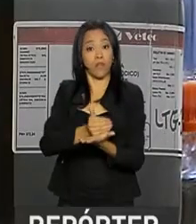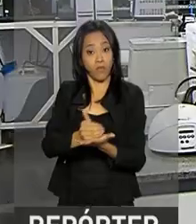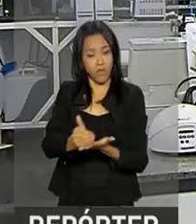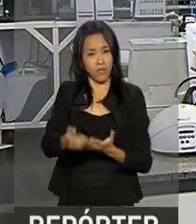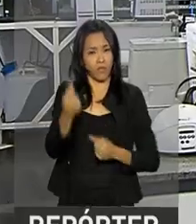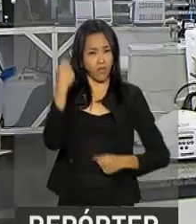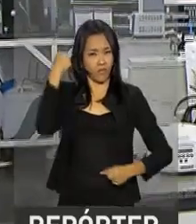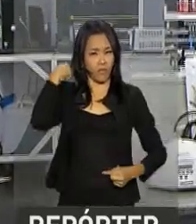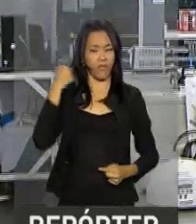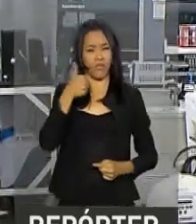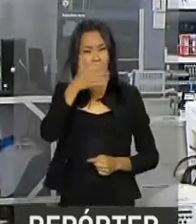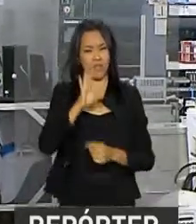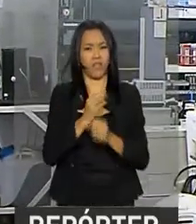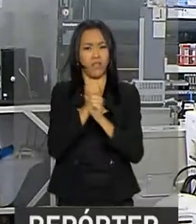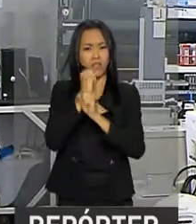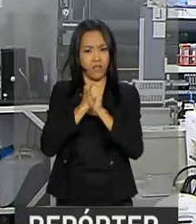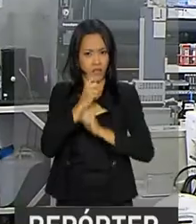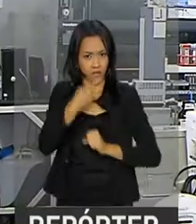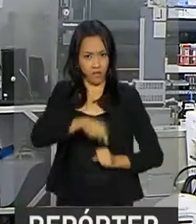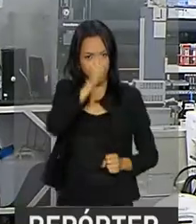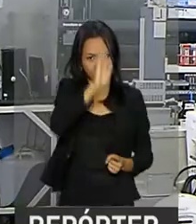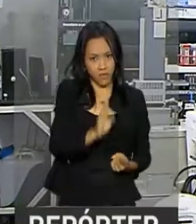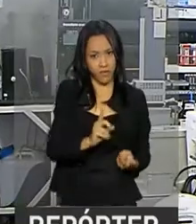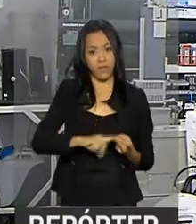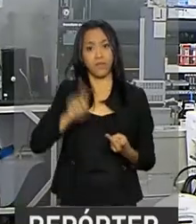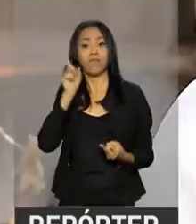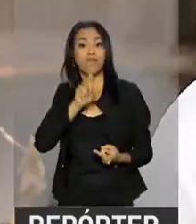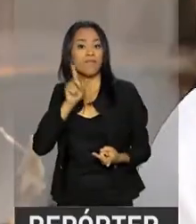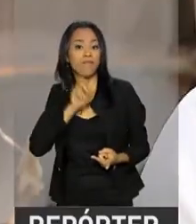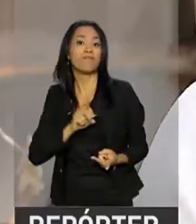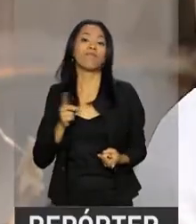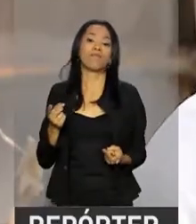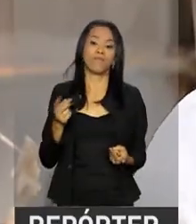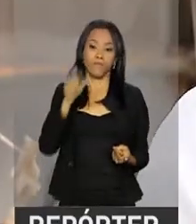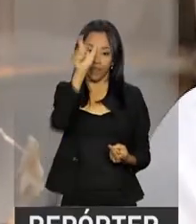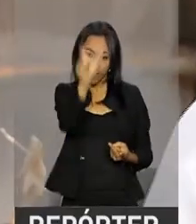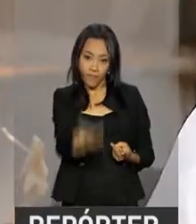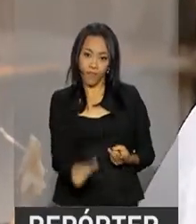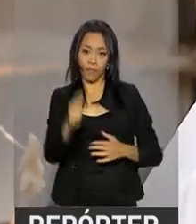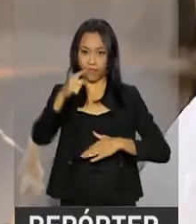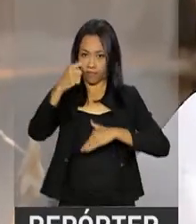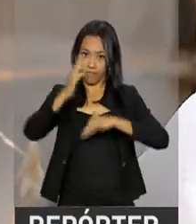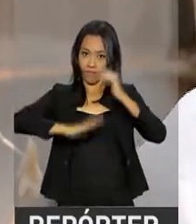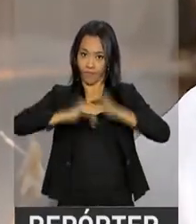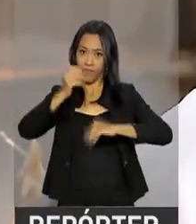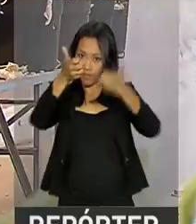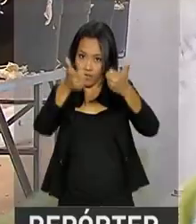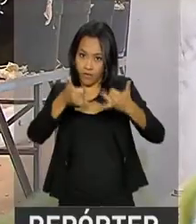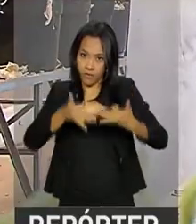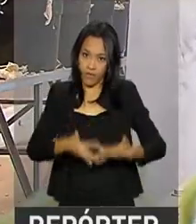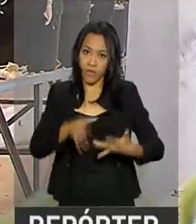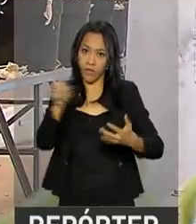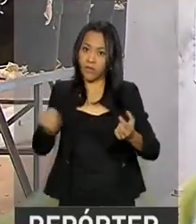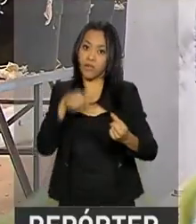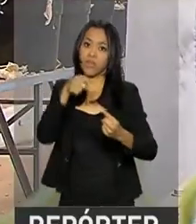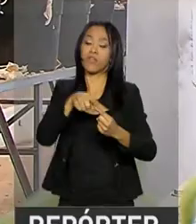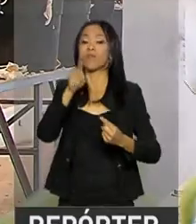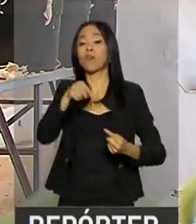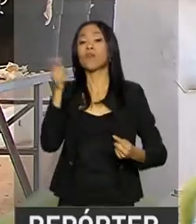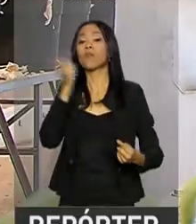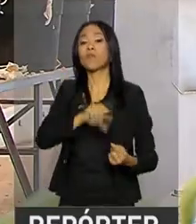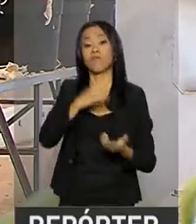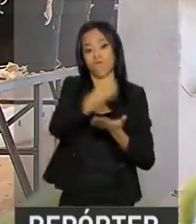mais de uma década pelo brasil e os estados unidos o especialista explica que a meta é chegar a um medicamento